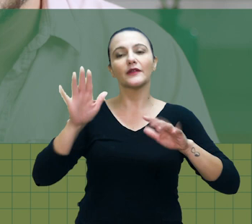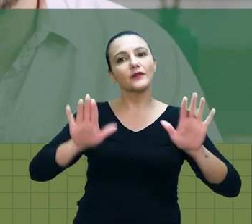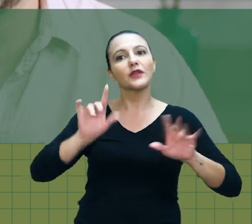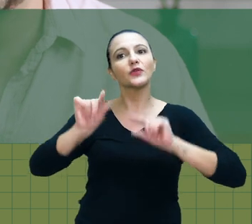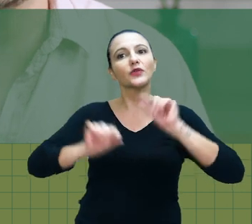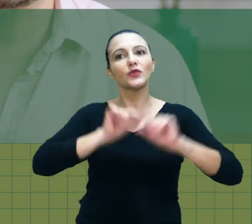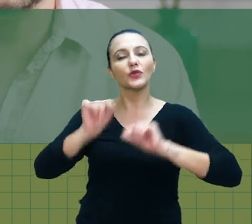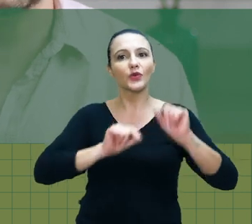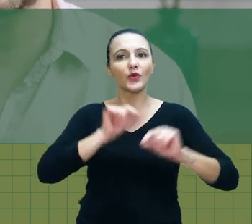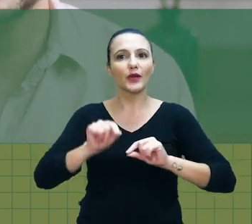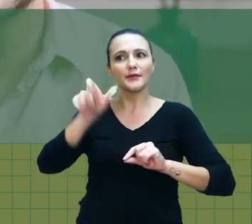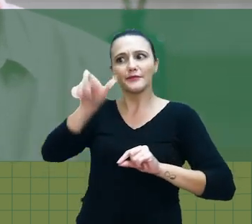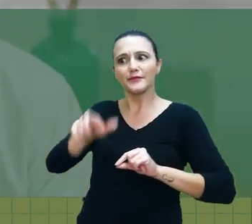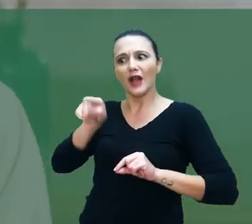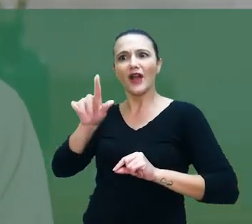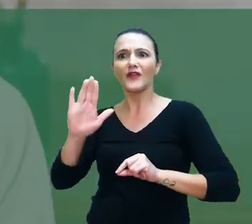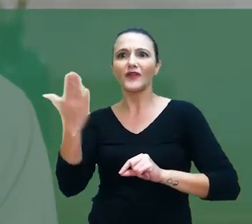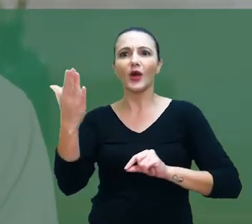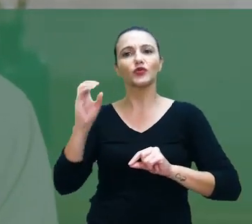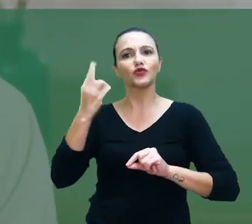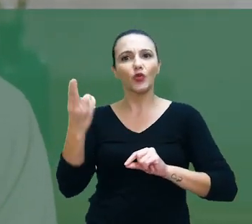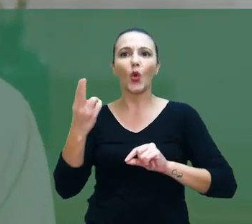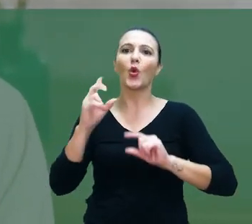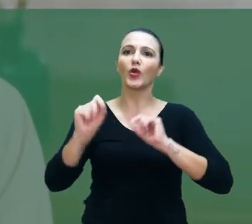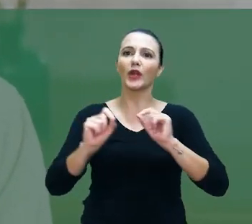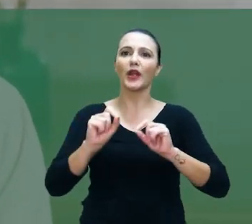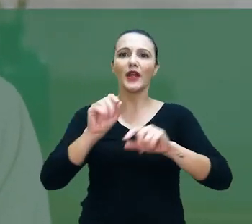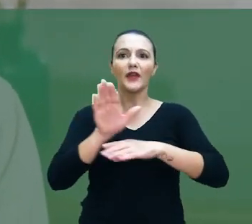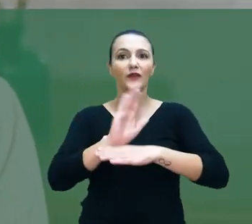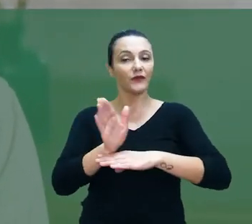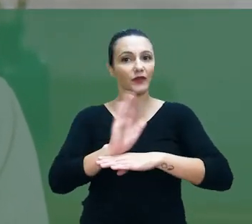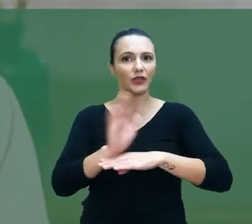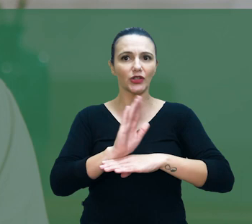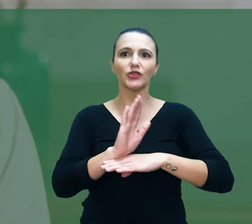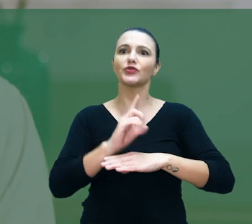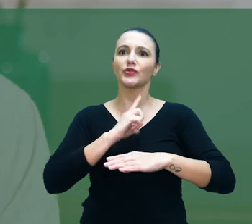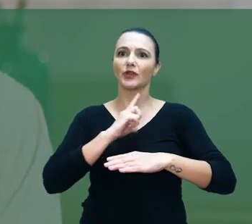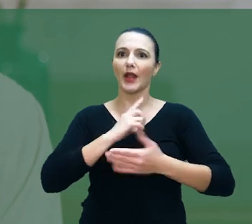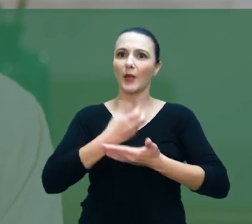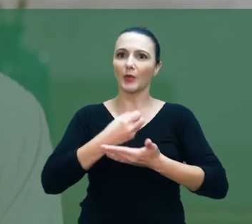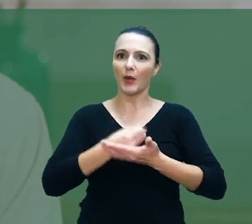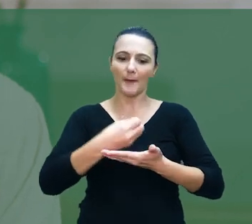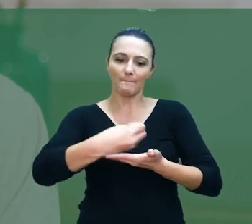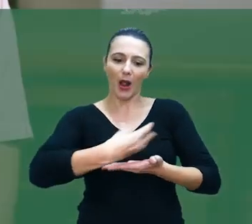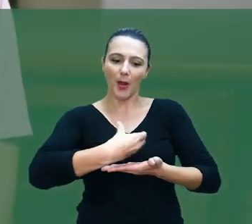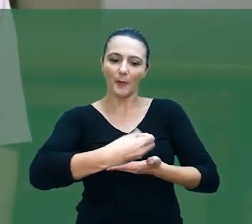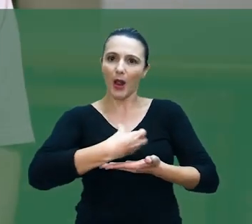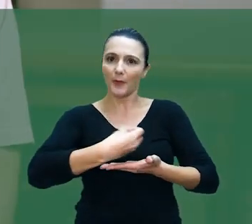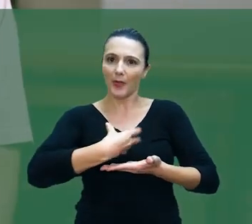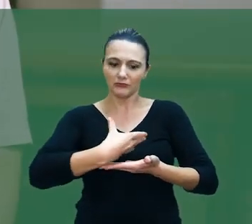por um vídeo, por um áudio que veicula, que é veiculado, por exemplo, em programas de mensagem, aplicativos de mensagem.